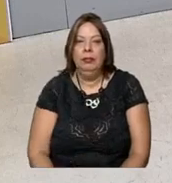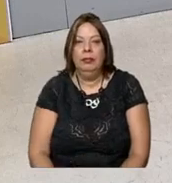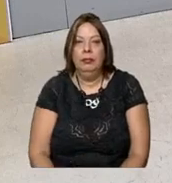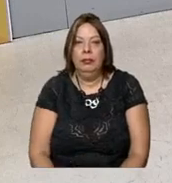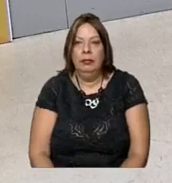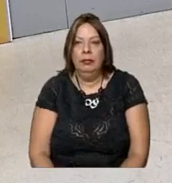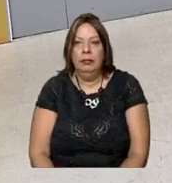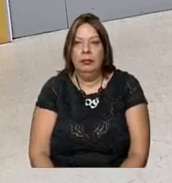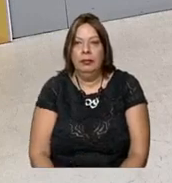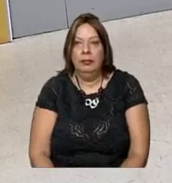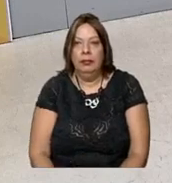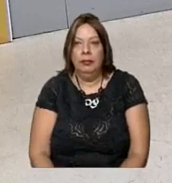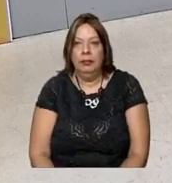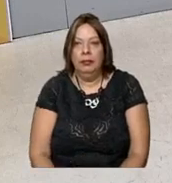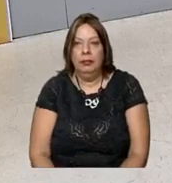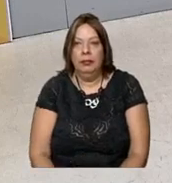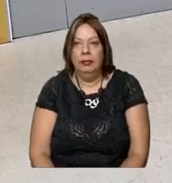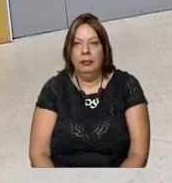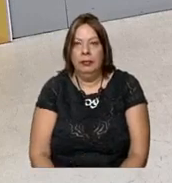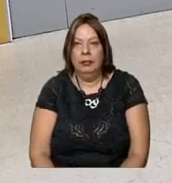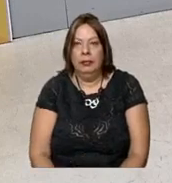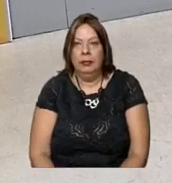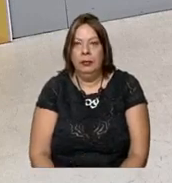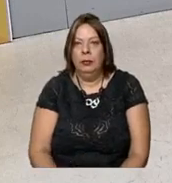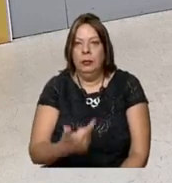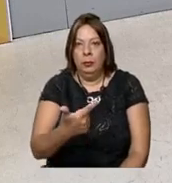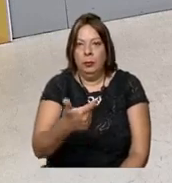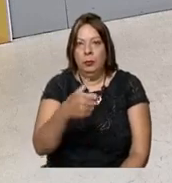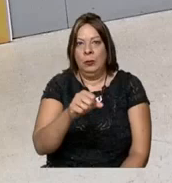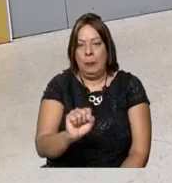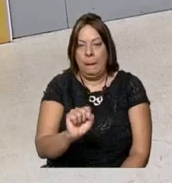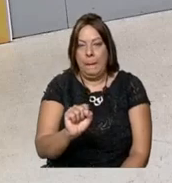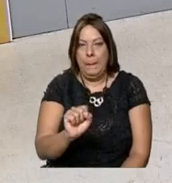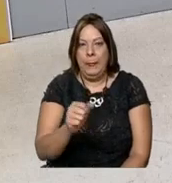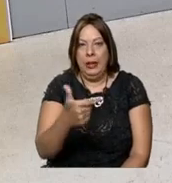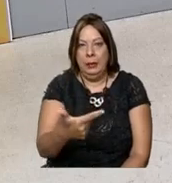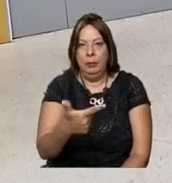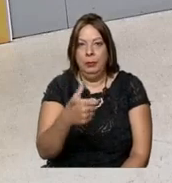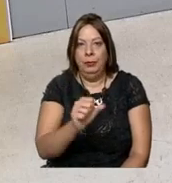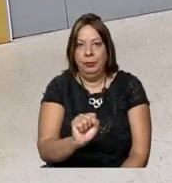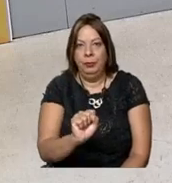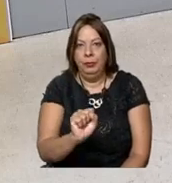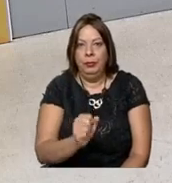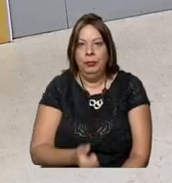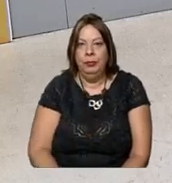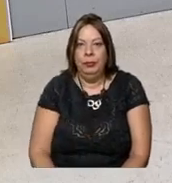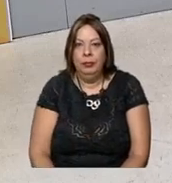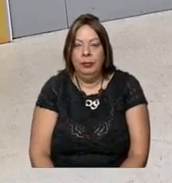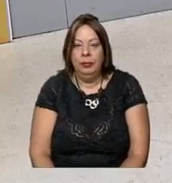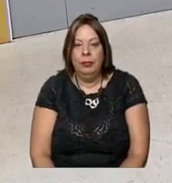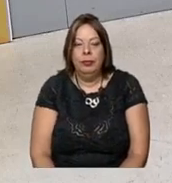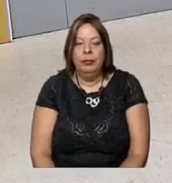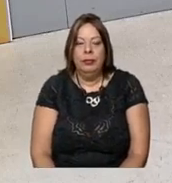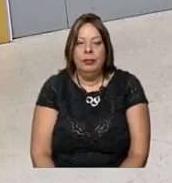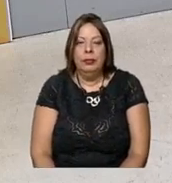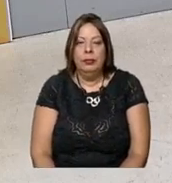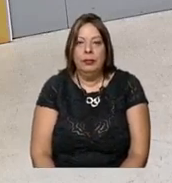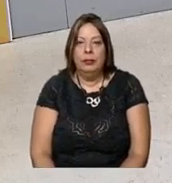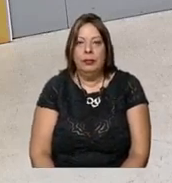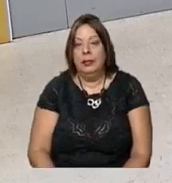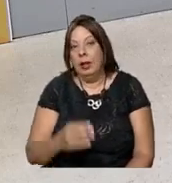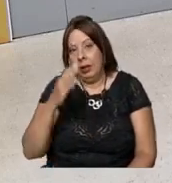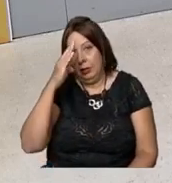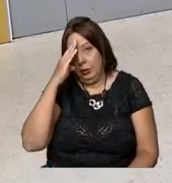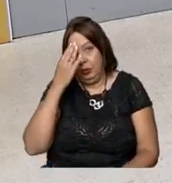6. 6. 6. Agora 28. 28, Sergipe. Acredita que você pode mudar